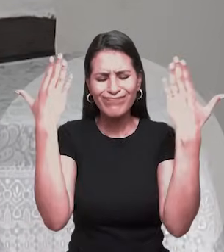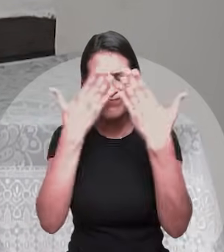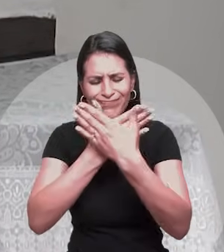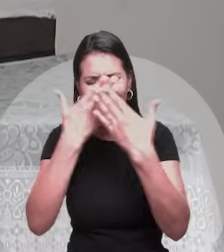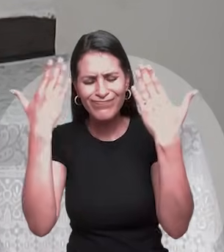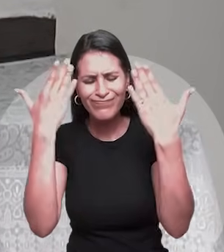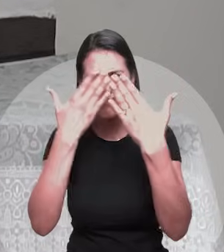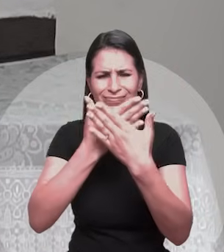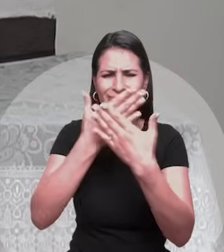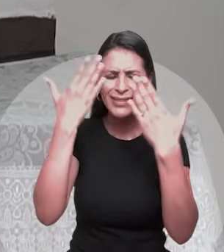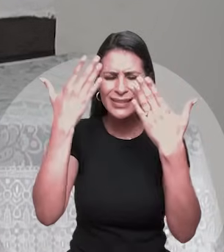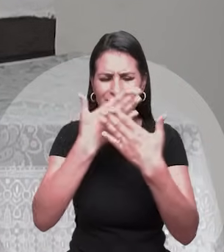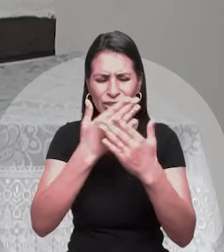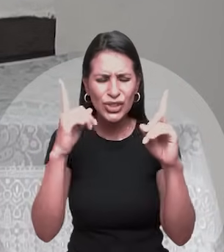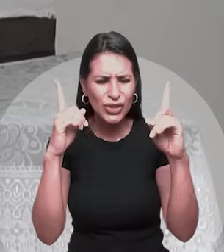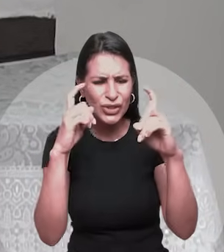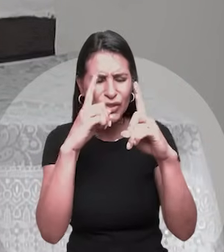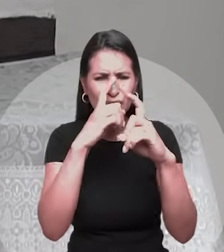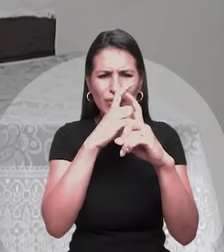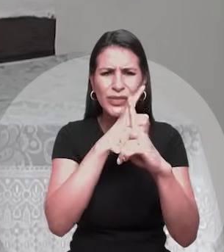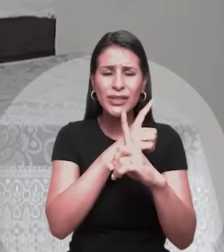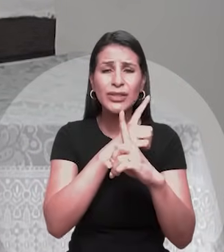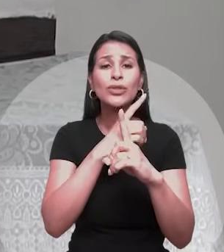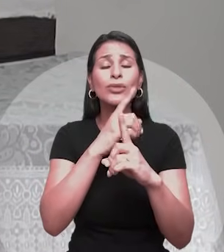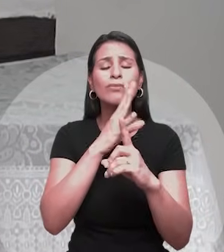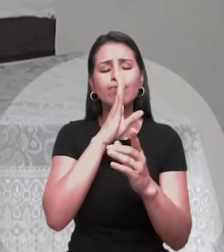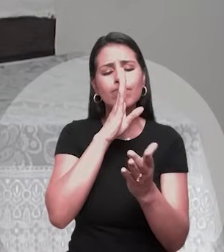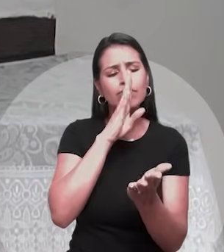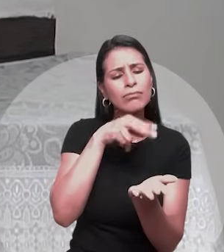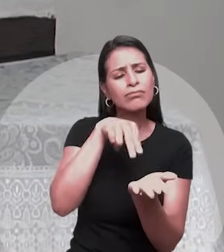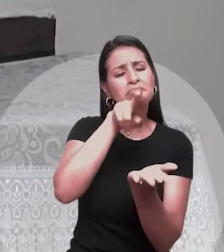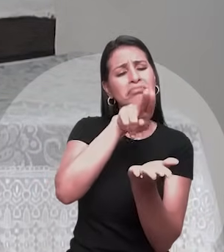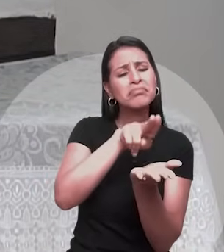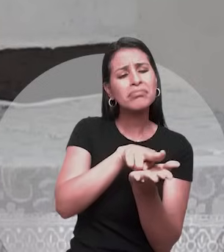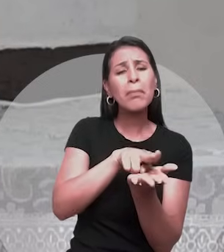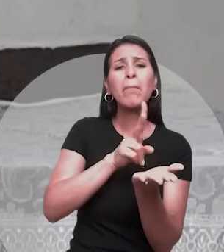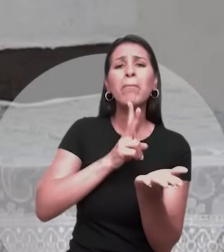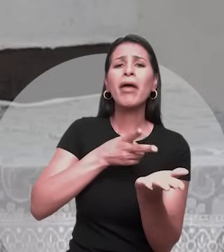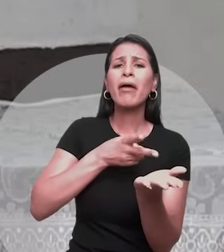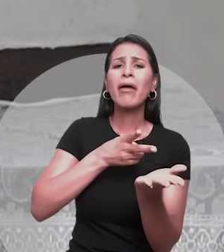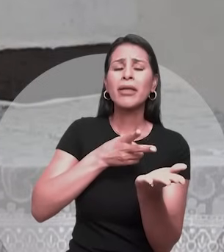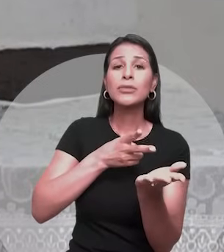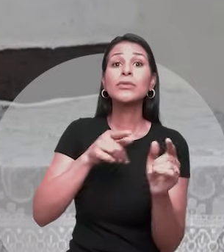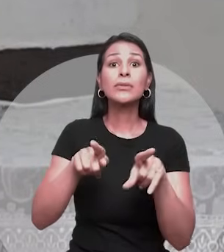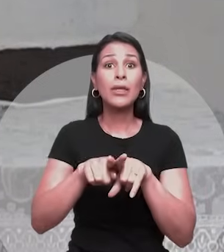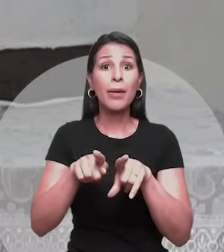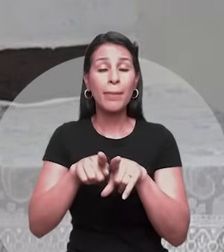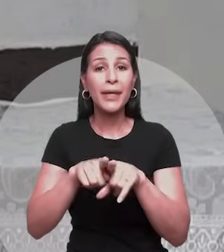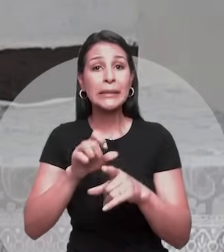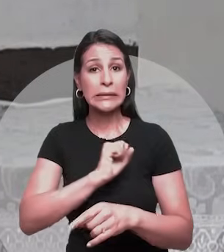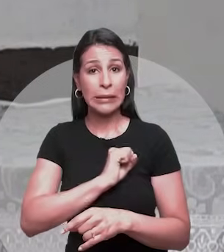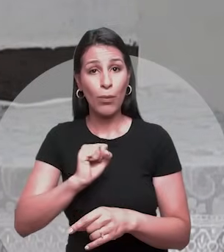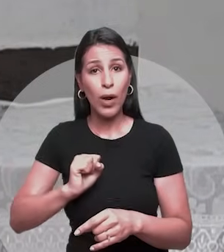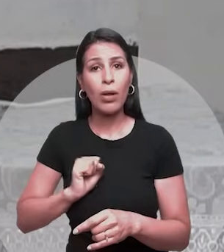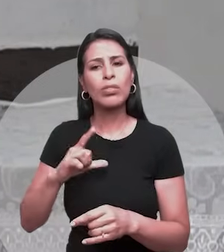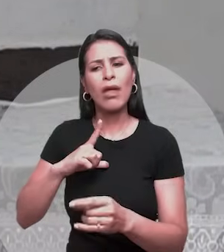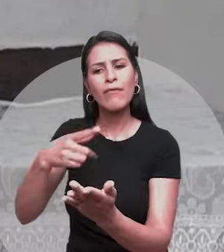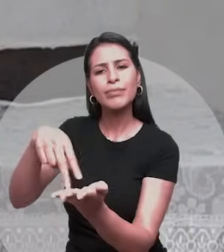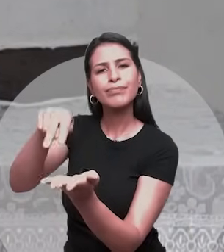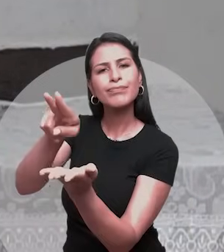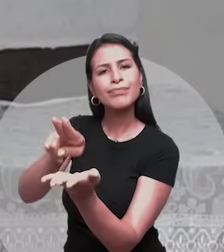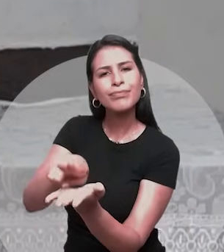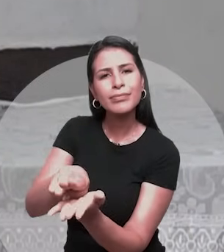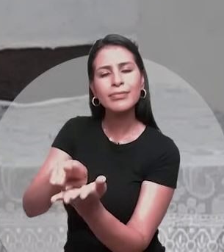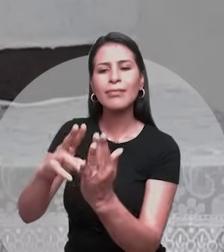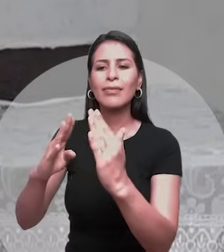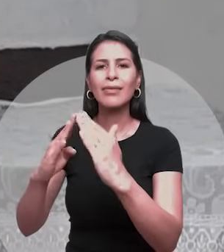a passo de não ver mais, estava deitado no lugar de costume. E também Samuel estava deitado no templo